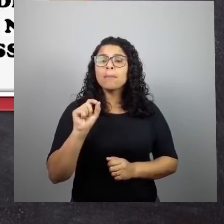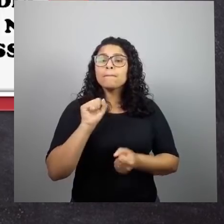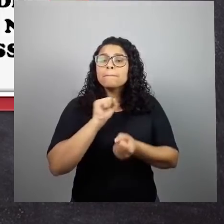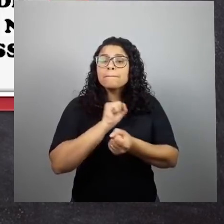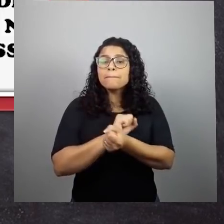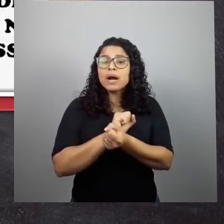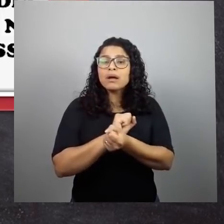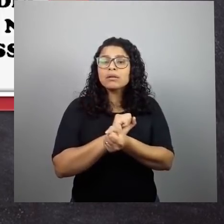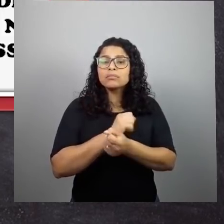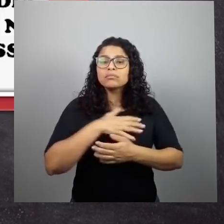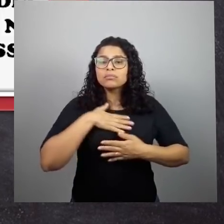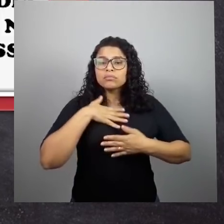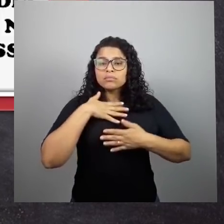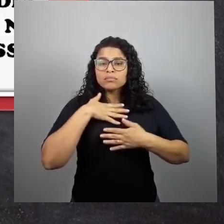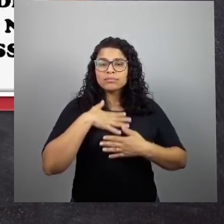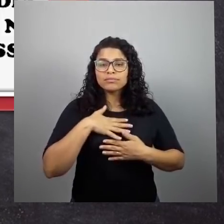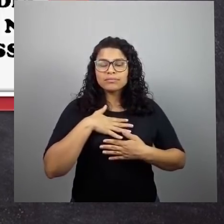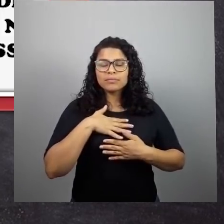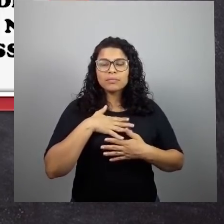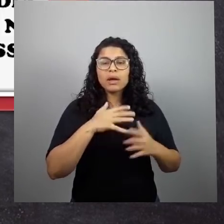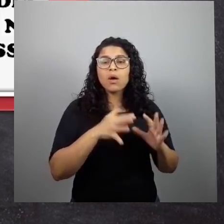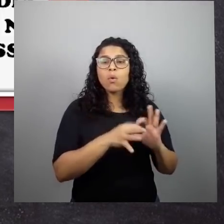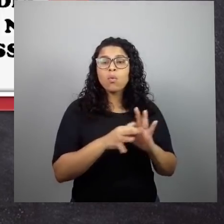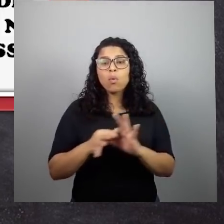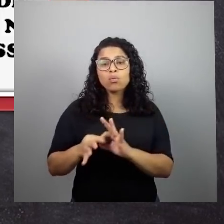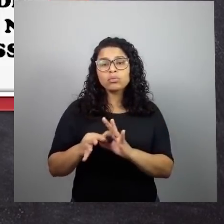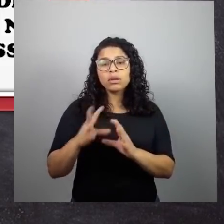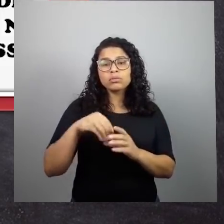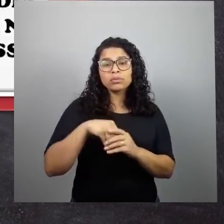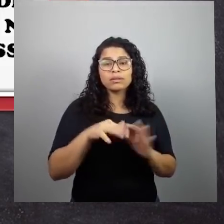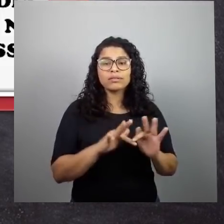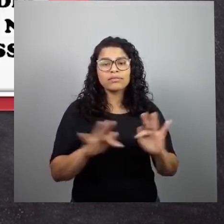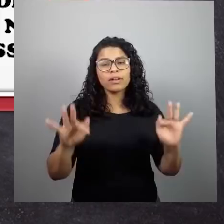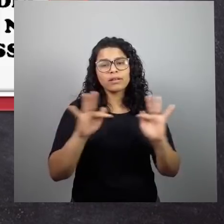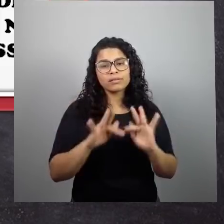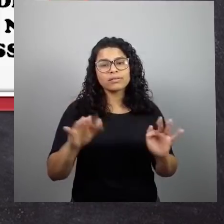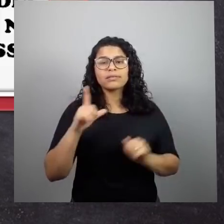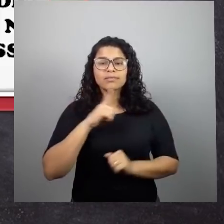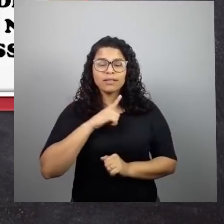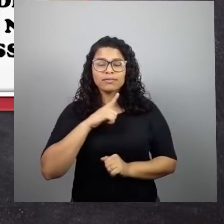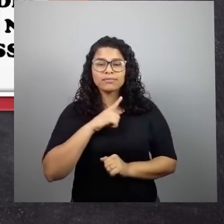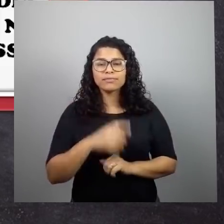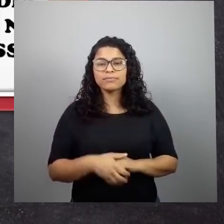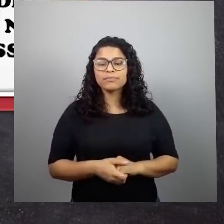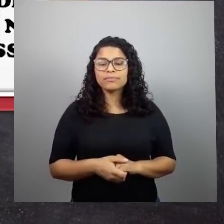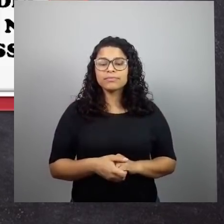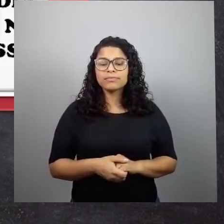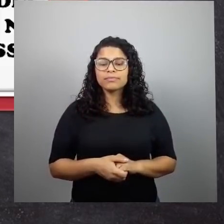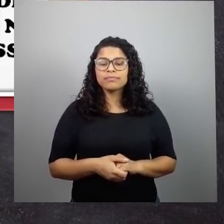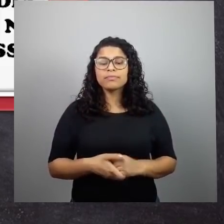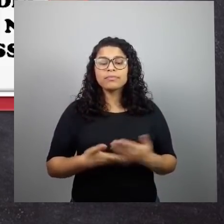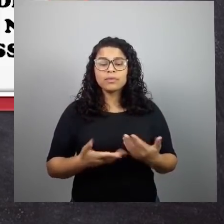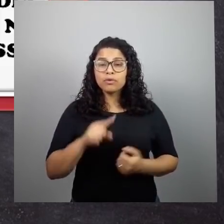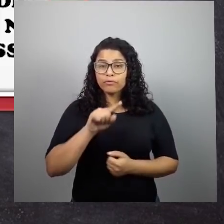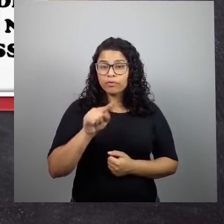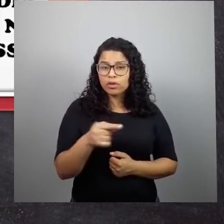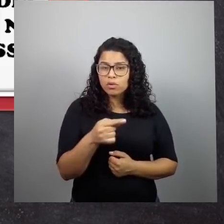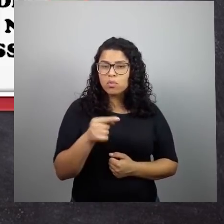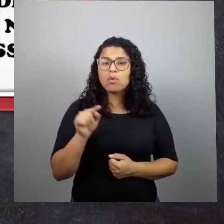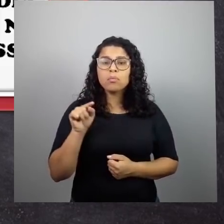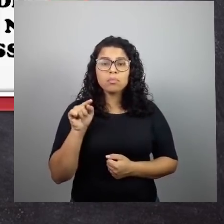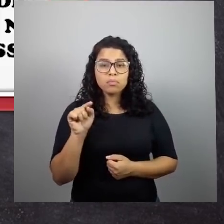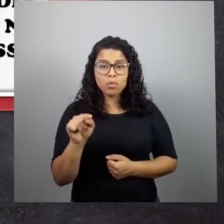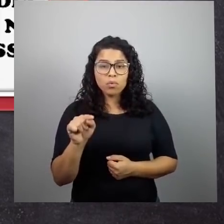respirar e para dar sentido nas frases. Esses pontos, essa pontuação que é a vírgula e